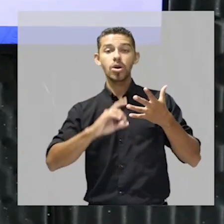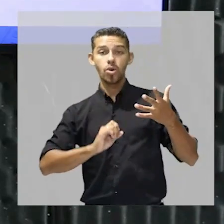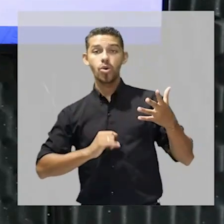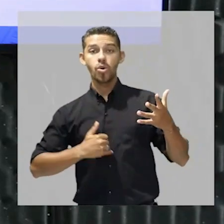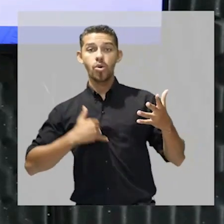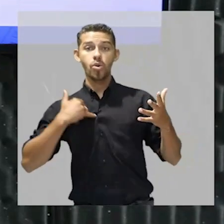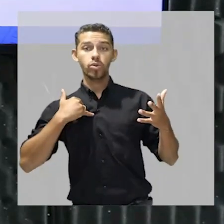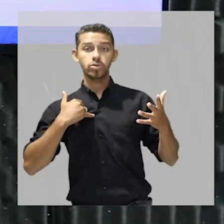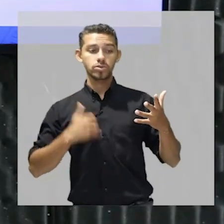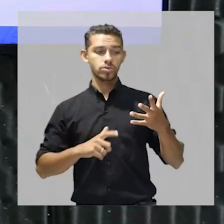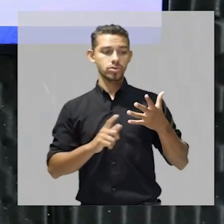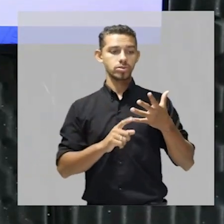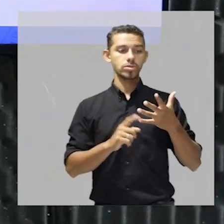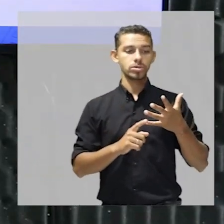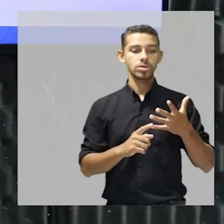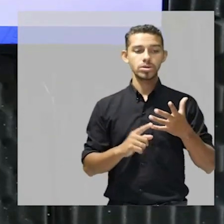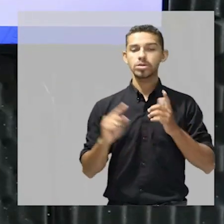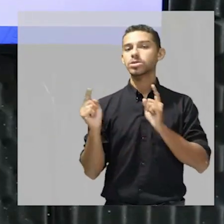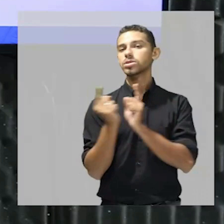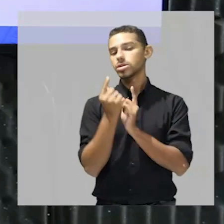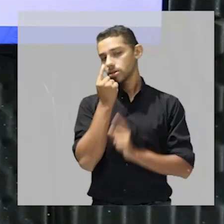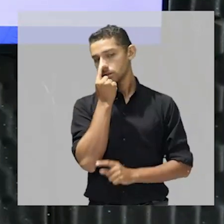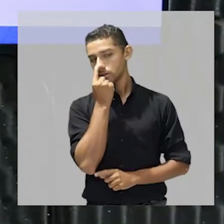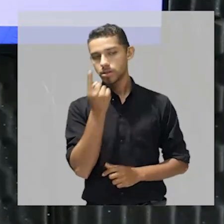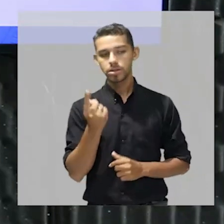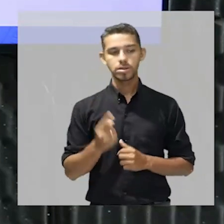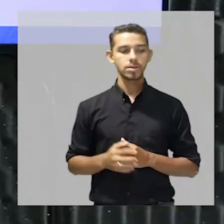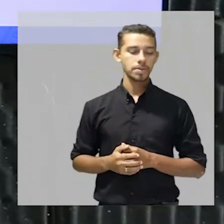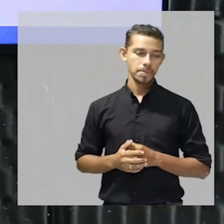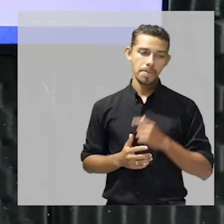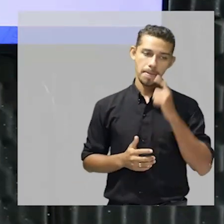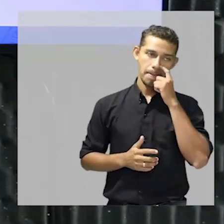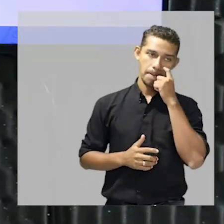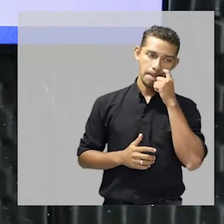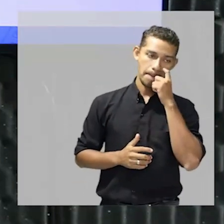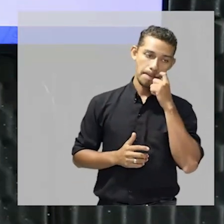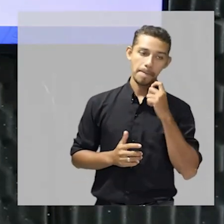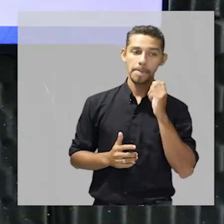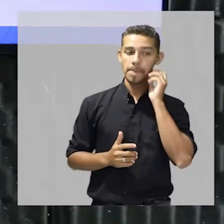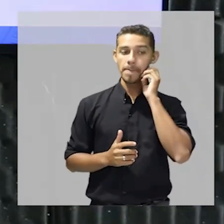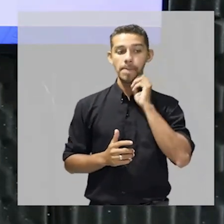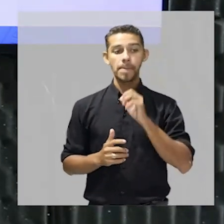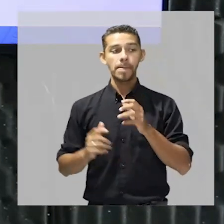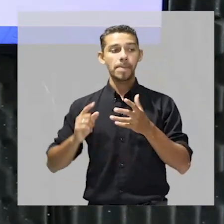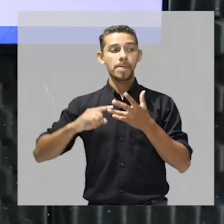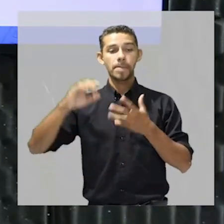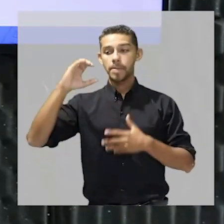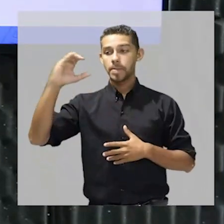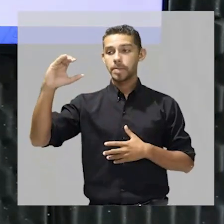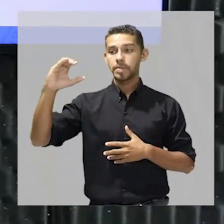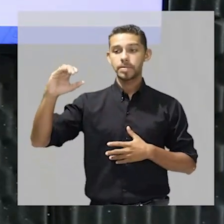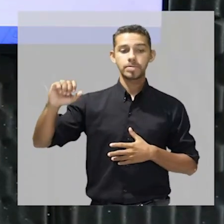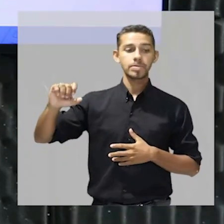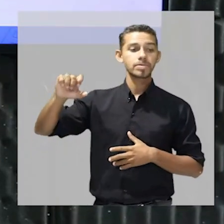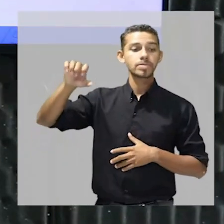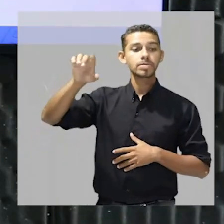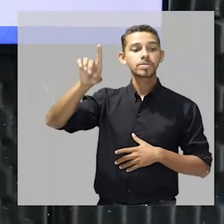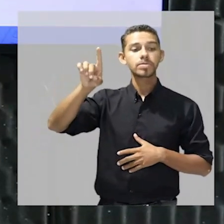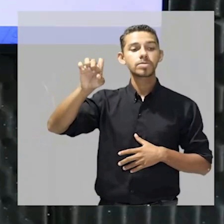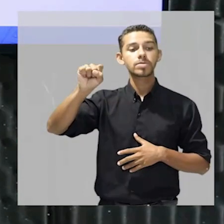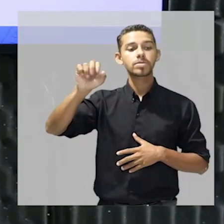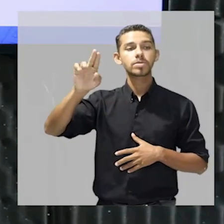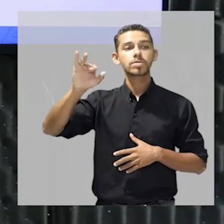Que é intimidade subserviência tem a ver com eu vou dizer que era